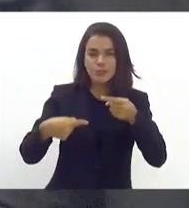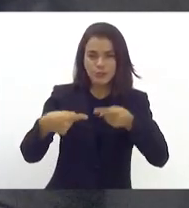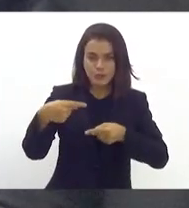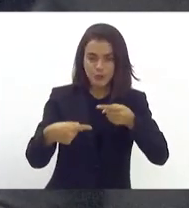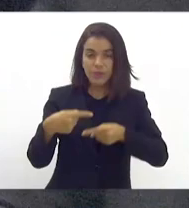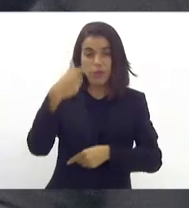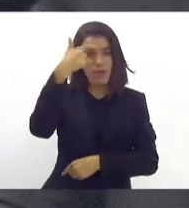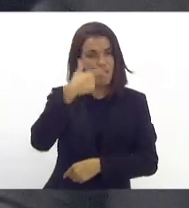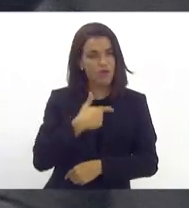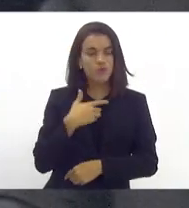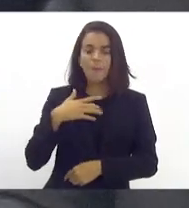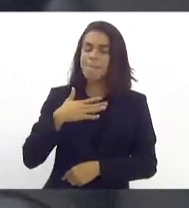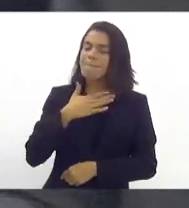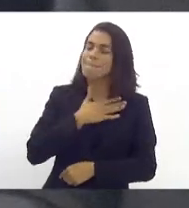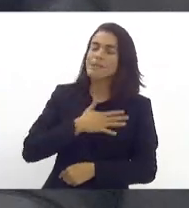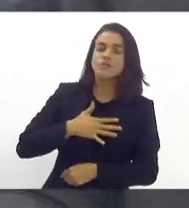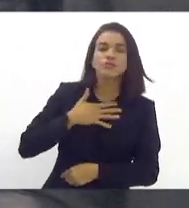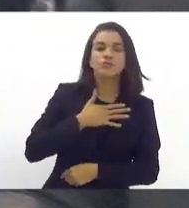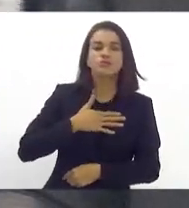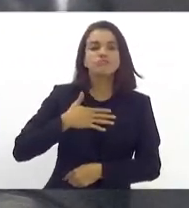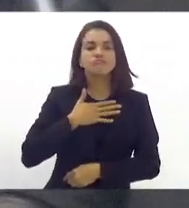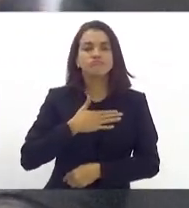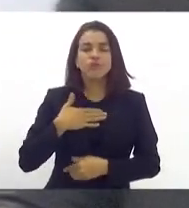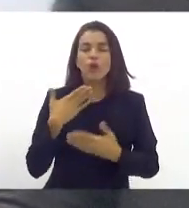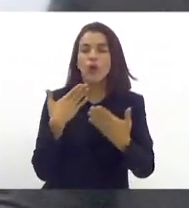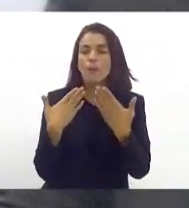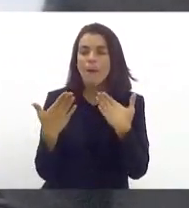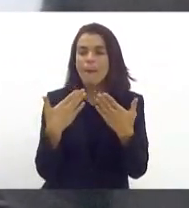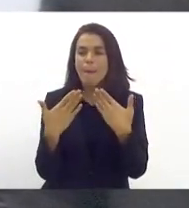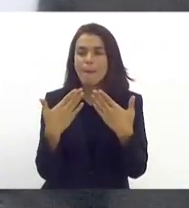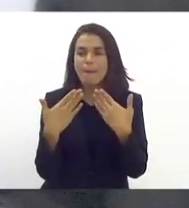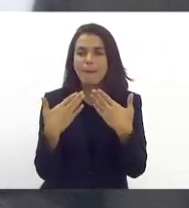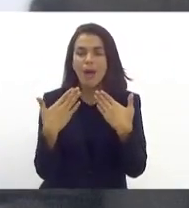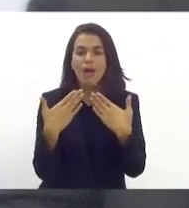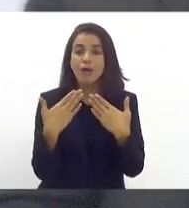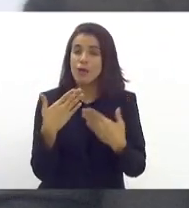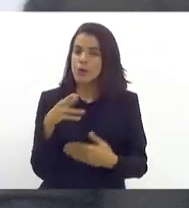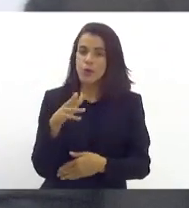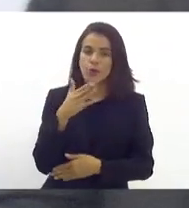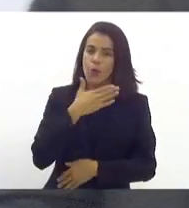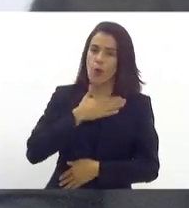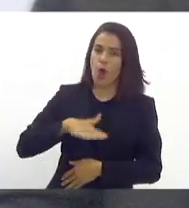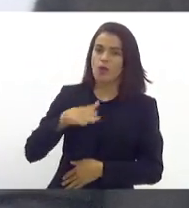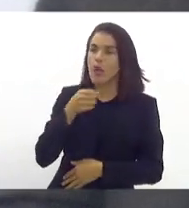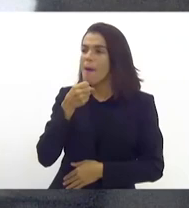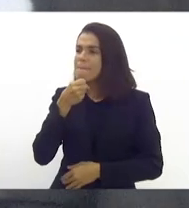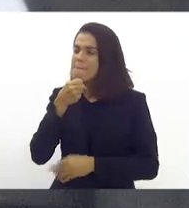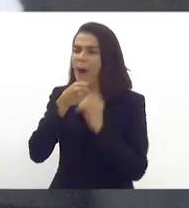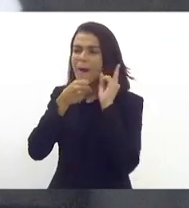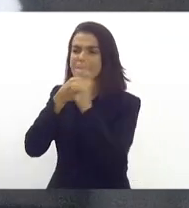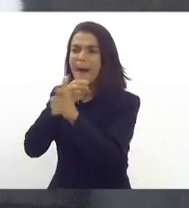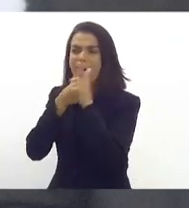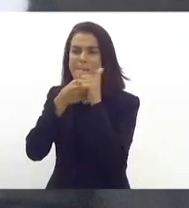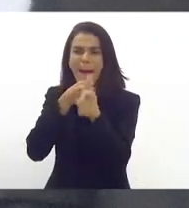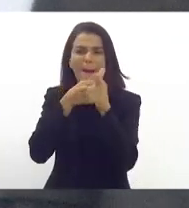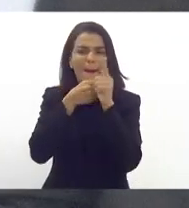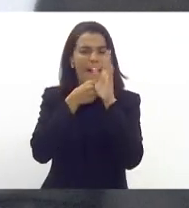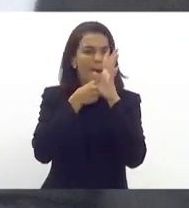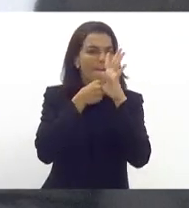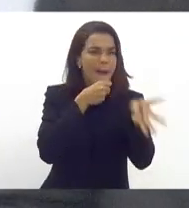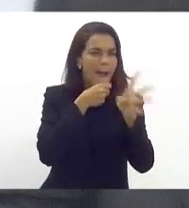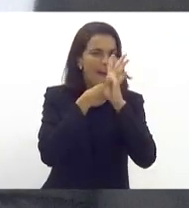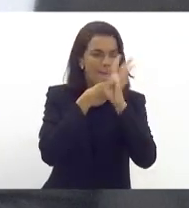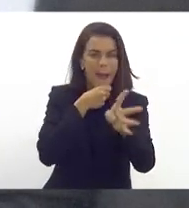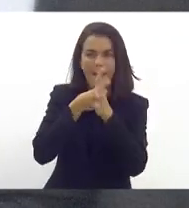Diálogo não sou uma pessoa que usa o palco ou o microfone para buscar culpados não viemos aqui para isso